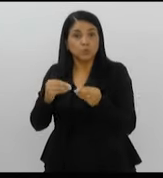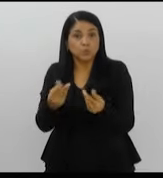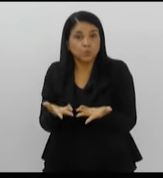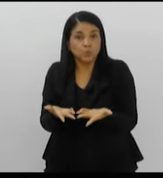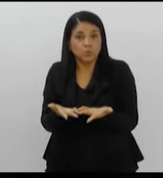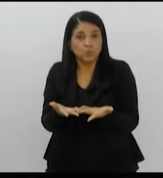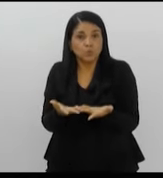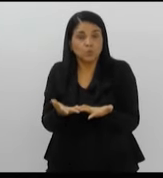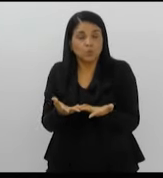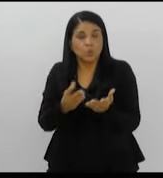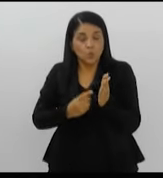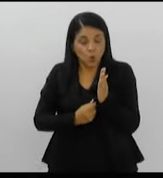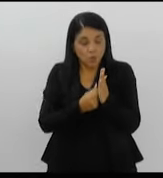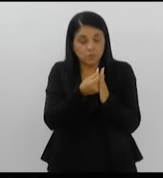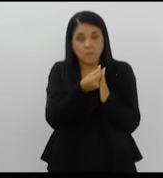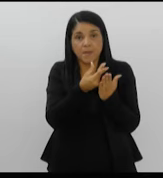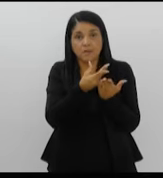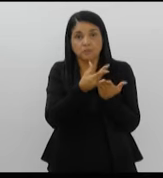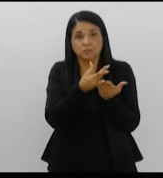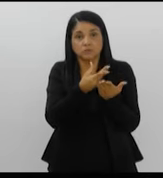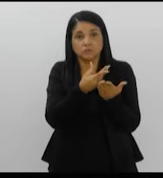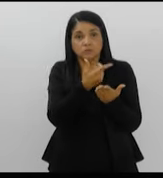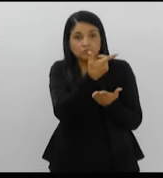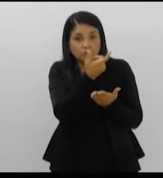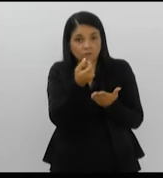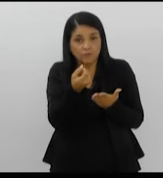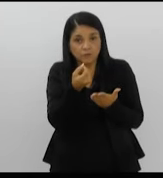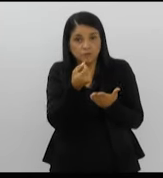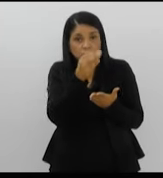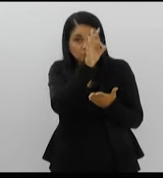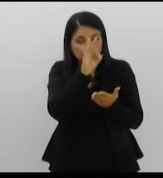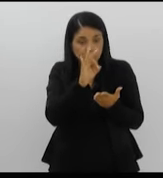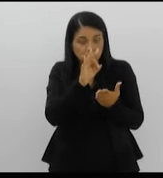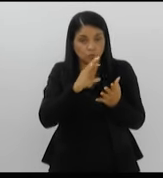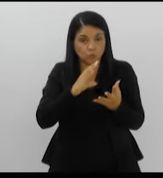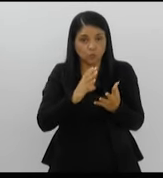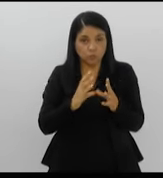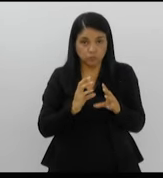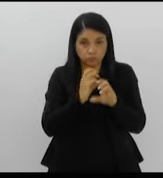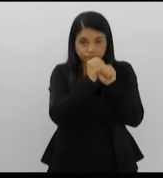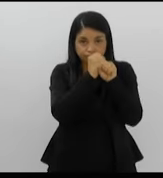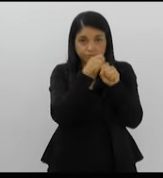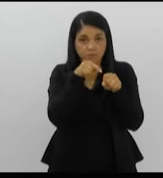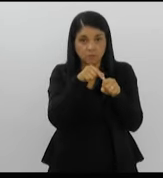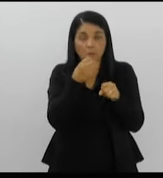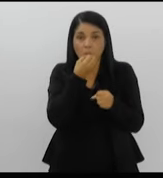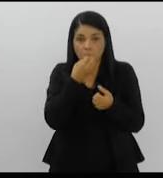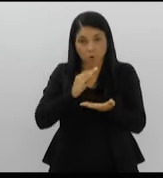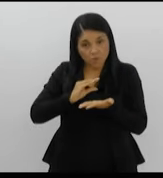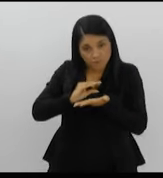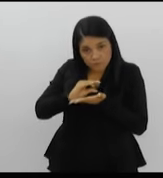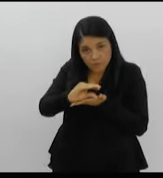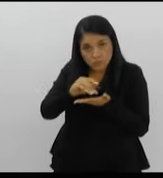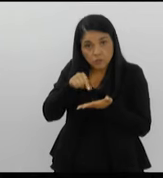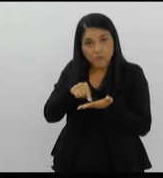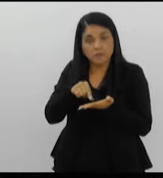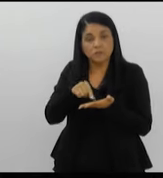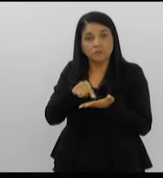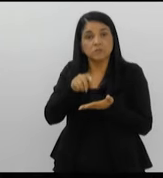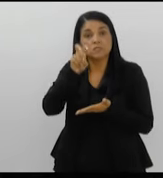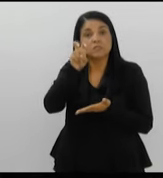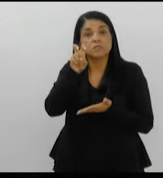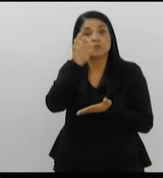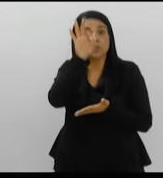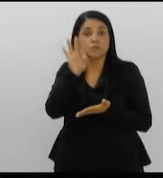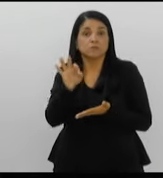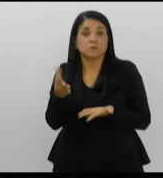Um orçamento de 20% do global, quando você tem um bom investimento no orçamento, você tem